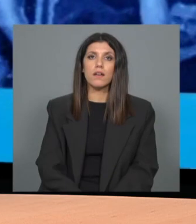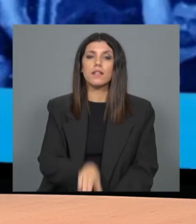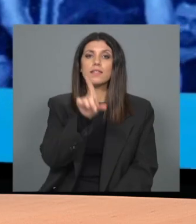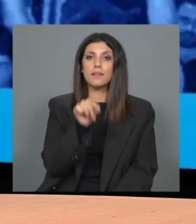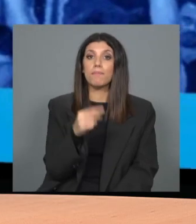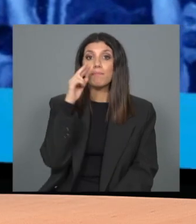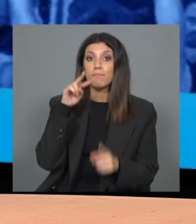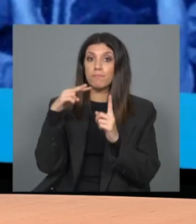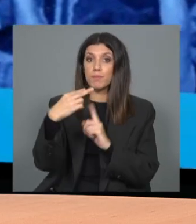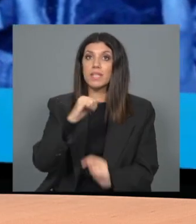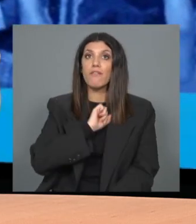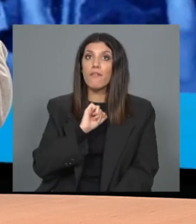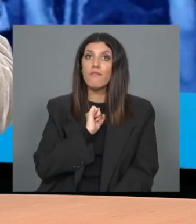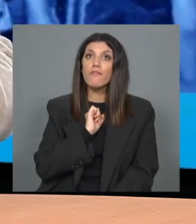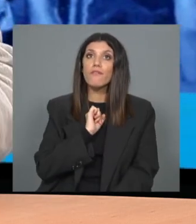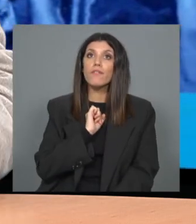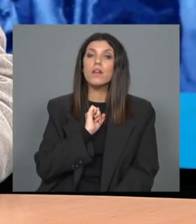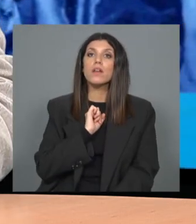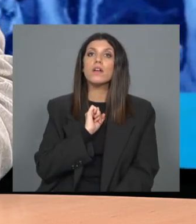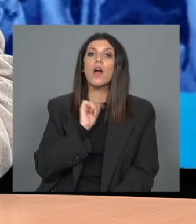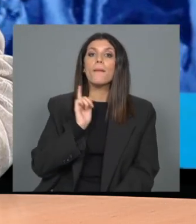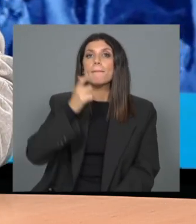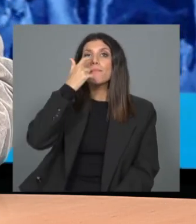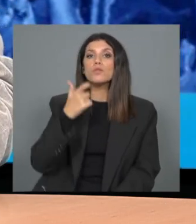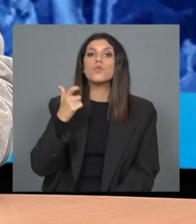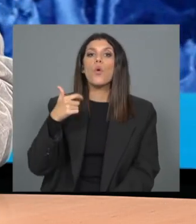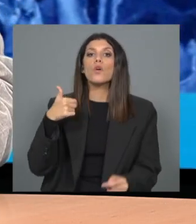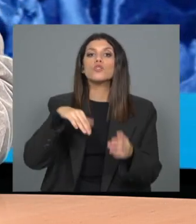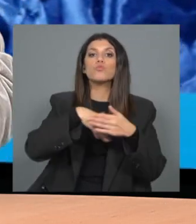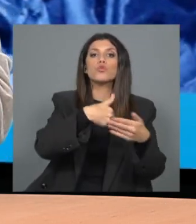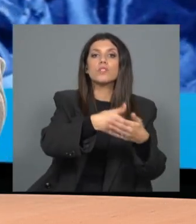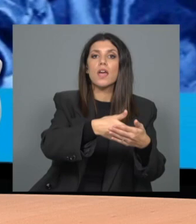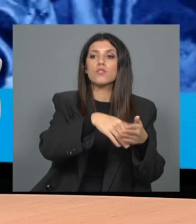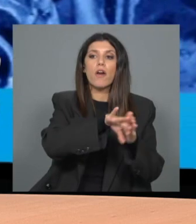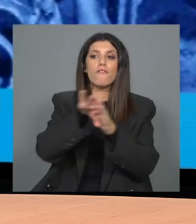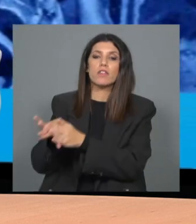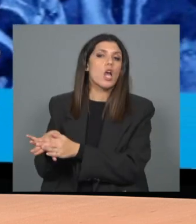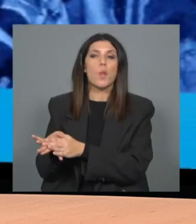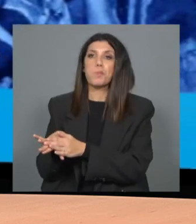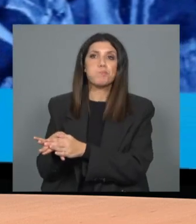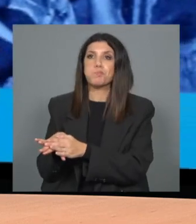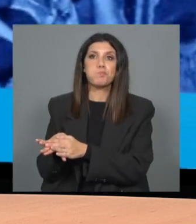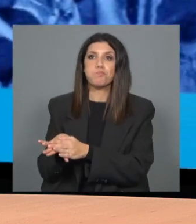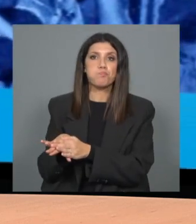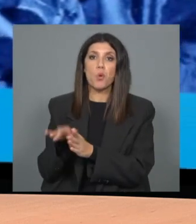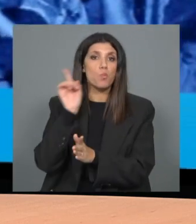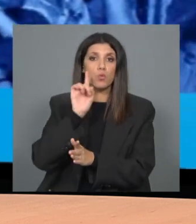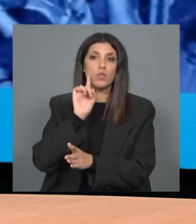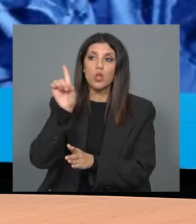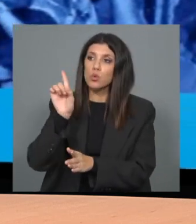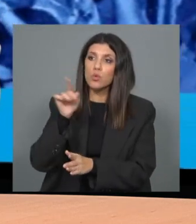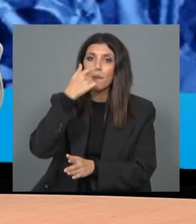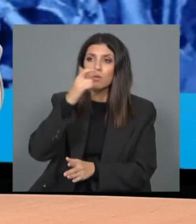que não haja pessoas que fiquem irremediavelmente afastadas do processo. Isso é o essencial, do ponto de vista do Papa, é que, efetivamente, toda a gente esteja